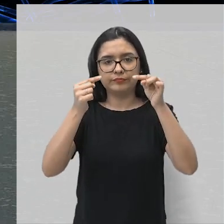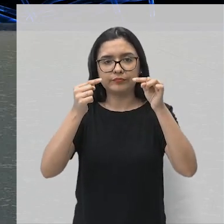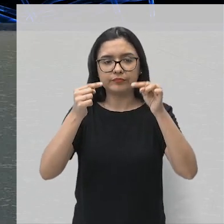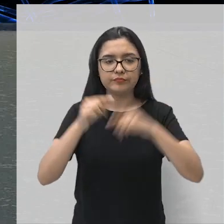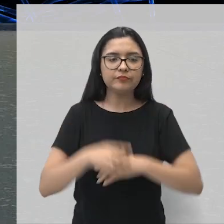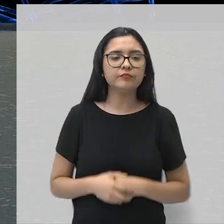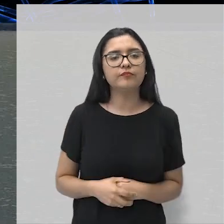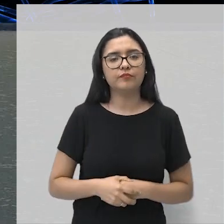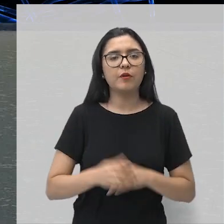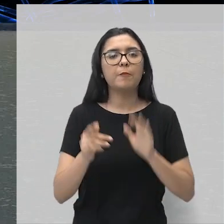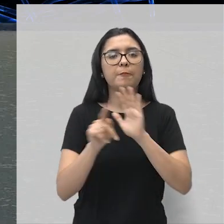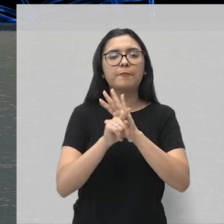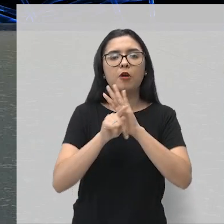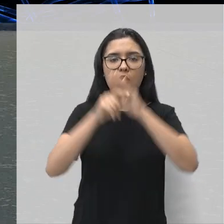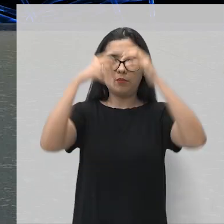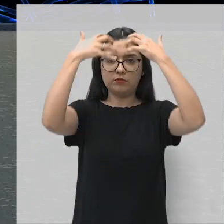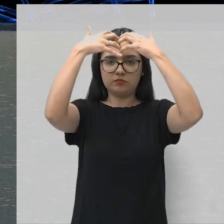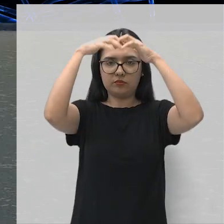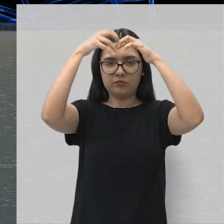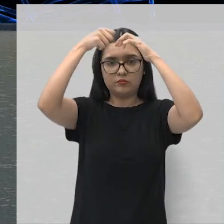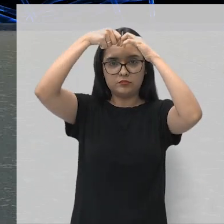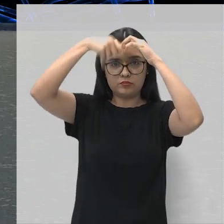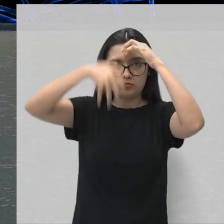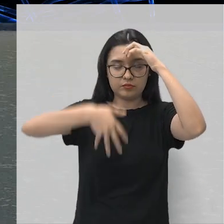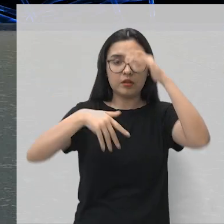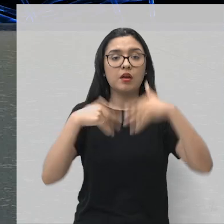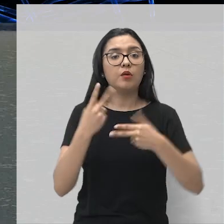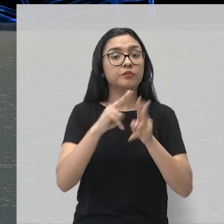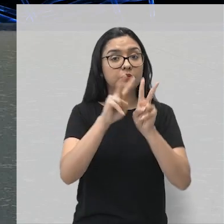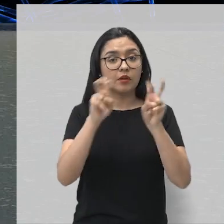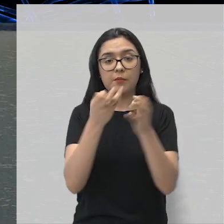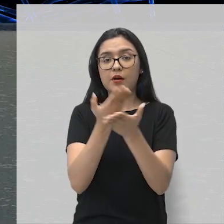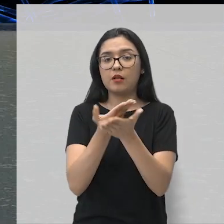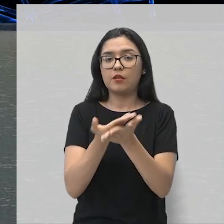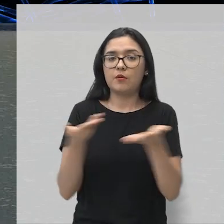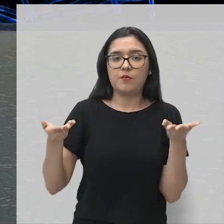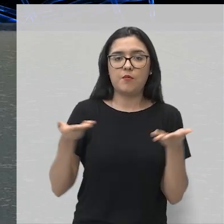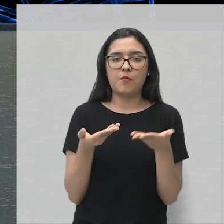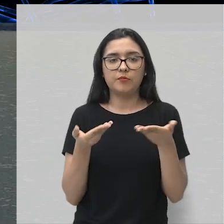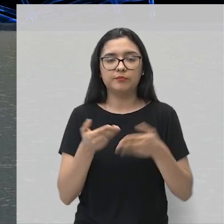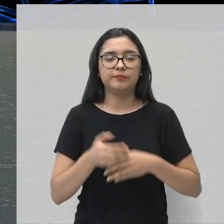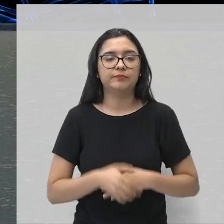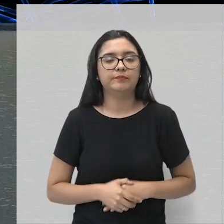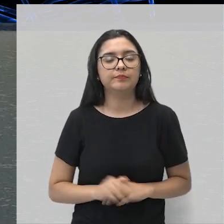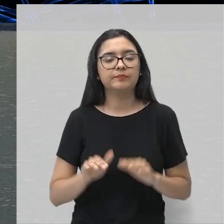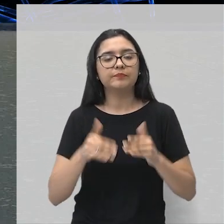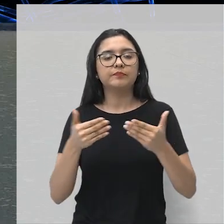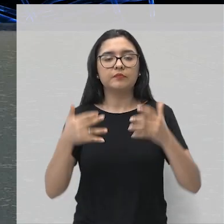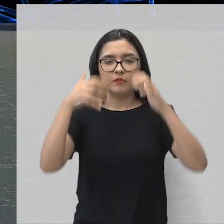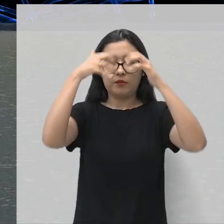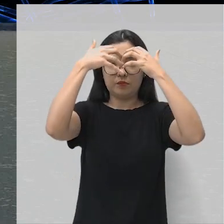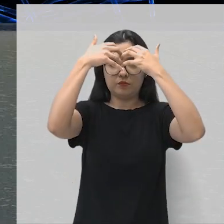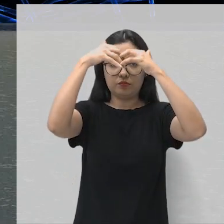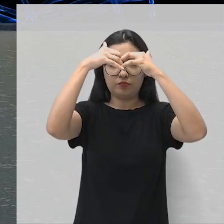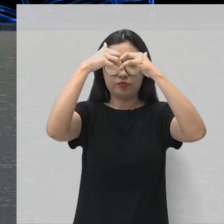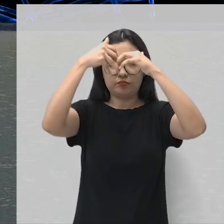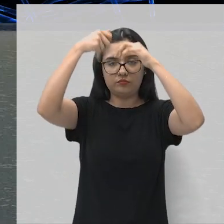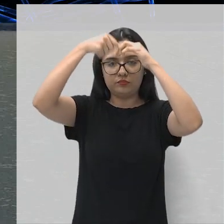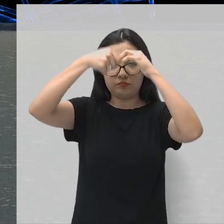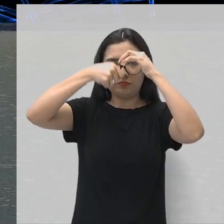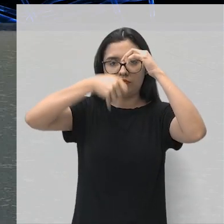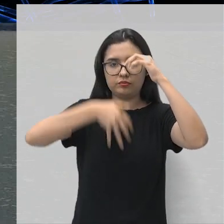comunicação das células do sistema nervoso. E esse é o nosso assunto de hoje. O sistema nervoso é a